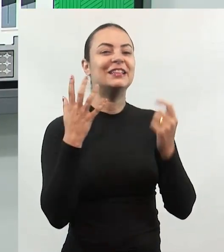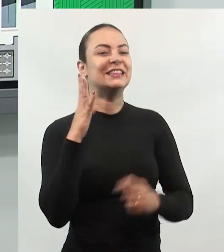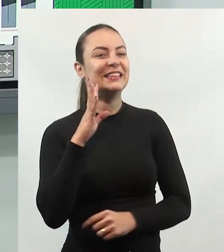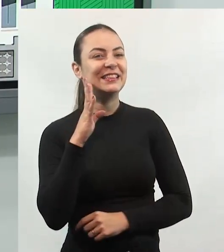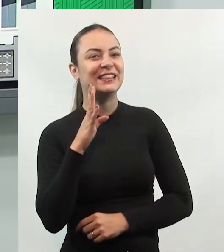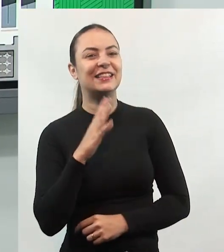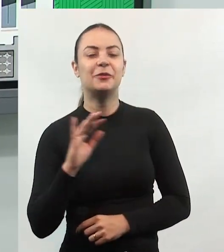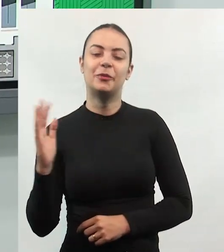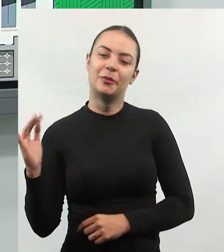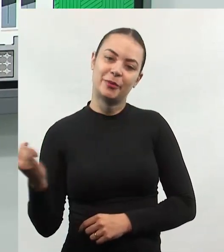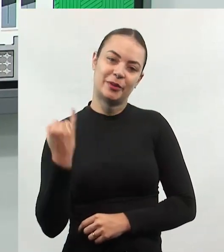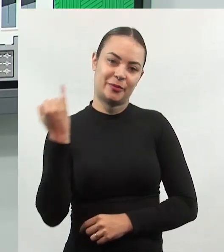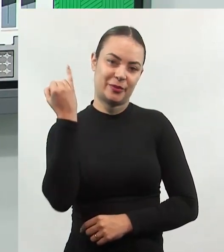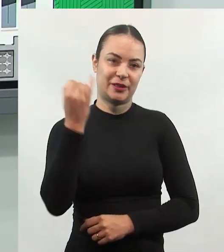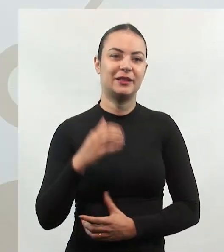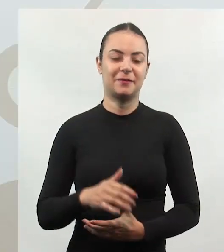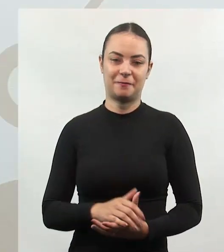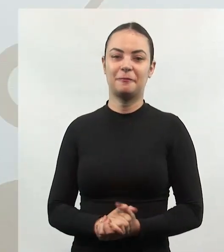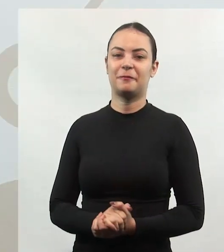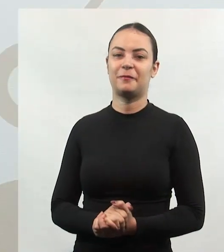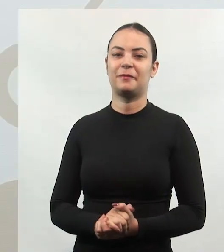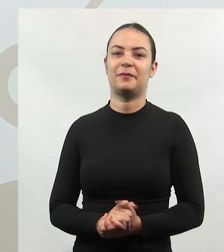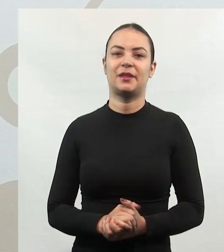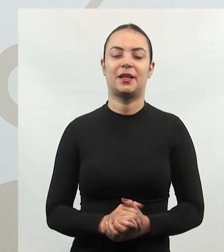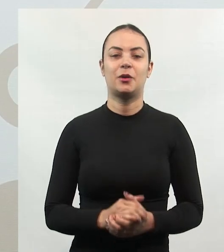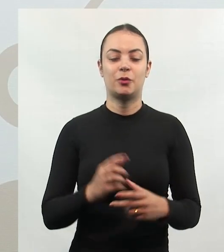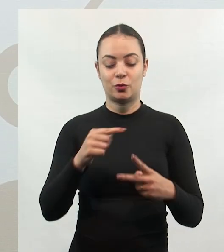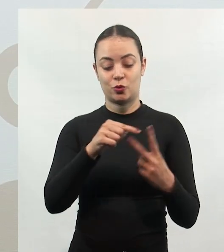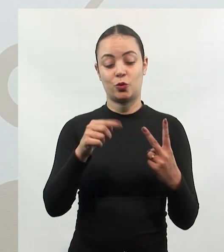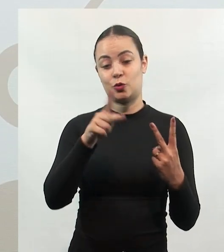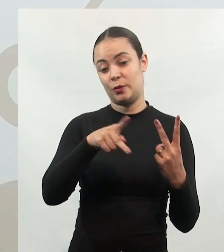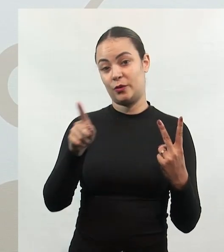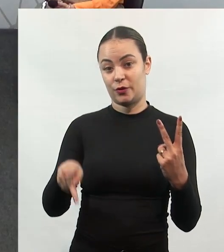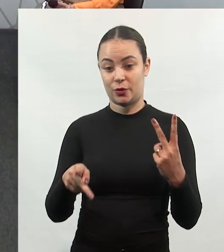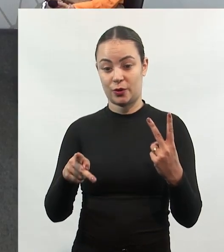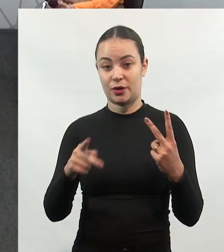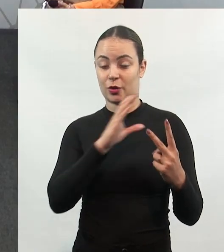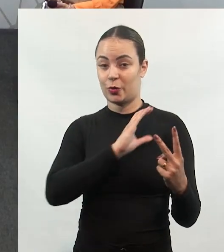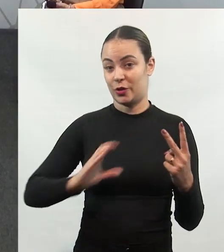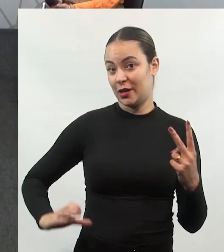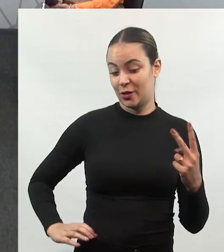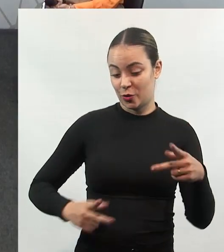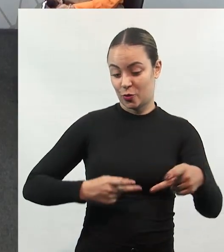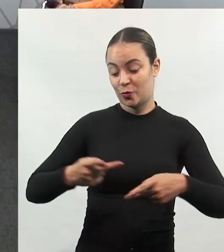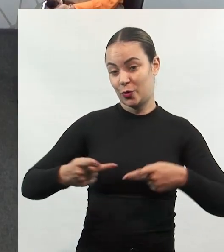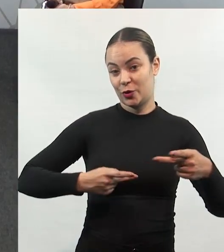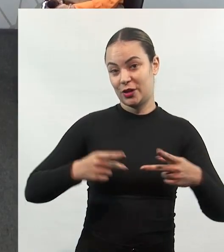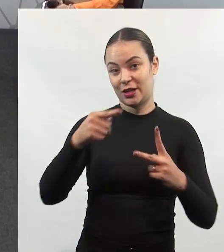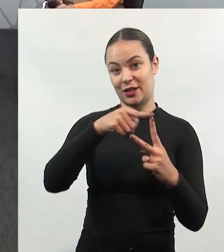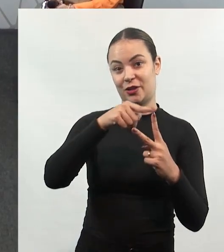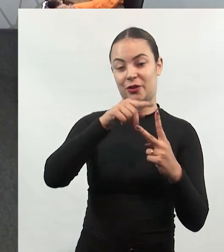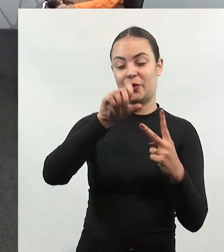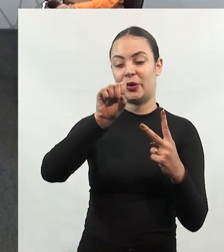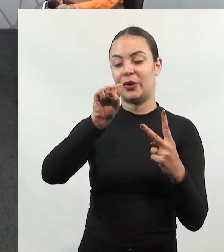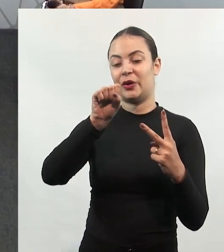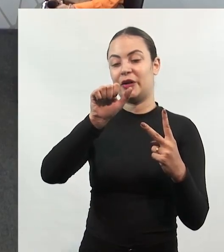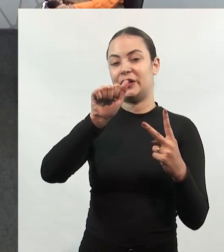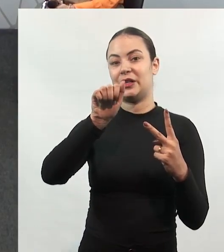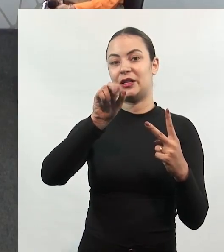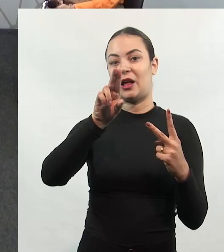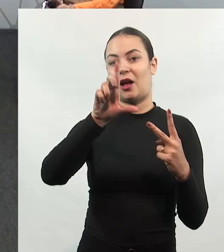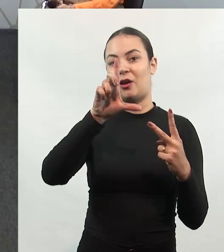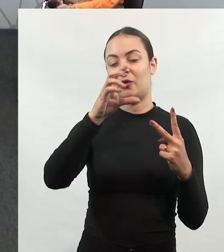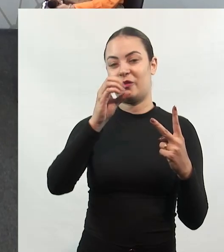colocar no papel uma história com memórias afetivas, né? Que não é só sobre escrever quando foi construído